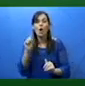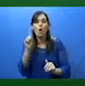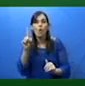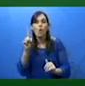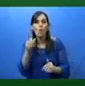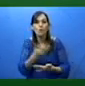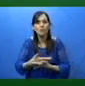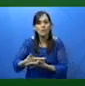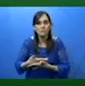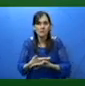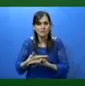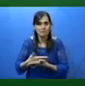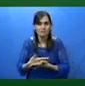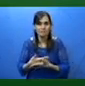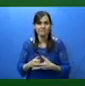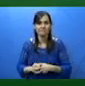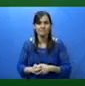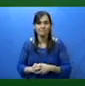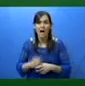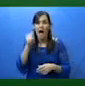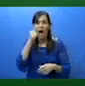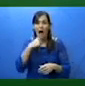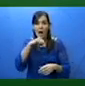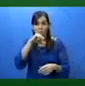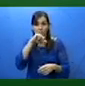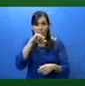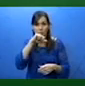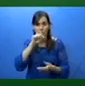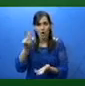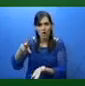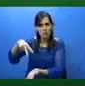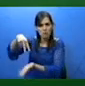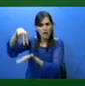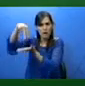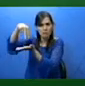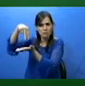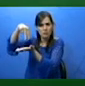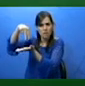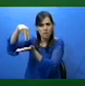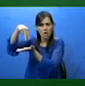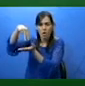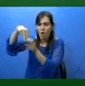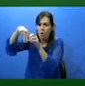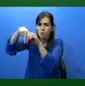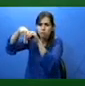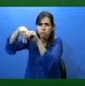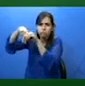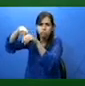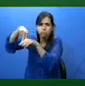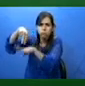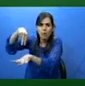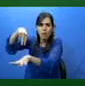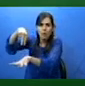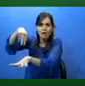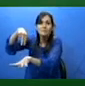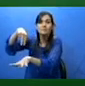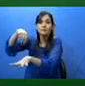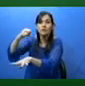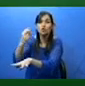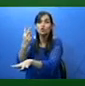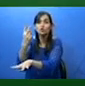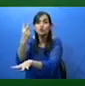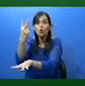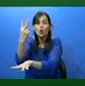cada vez. Quando a mãe está em pé durante o nascimento do filhote, este cai de uma altura de 2 metros.